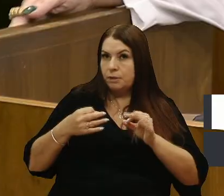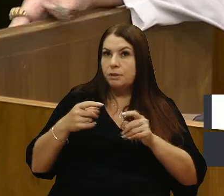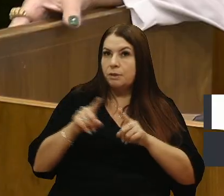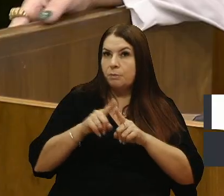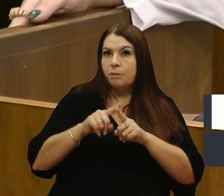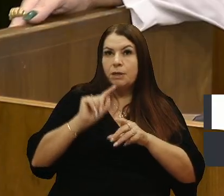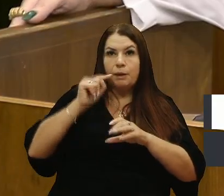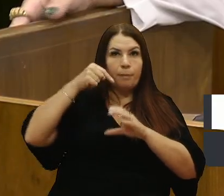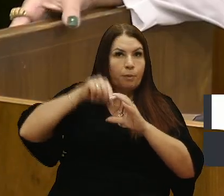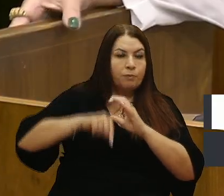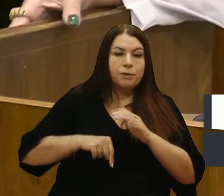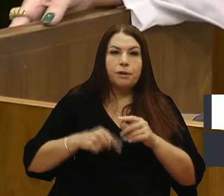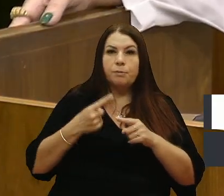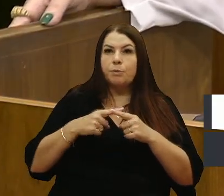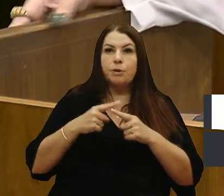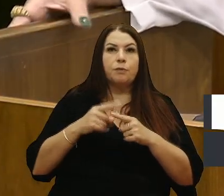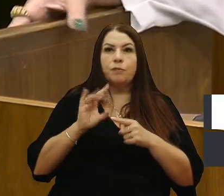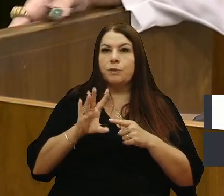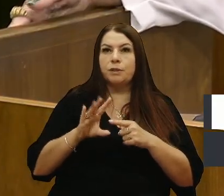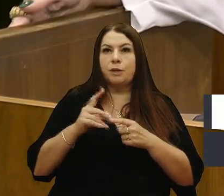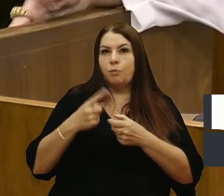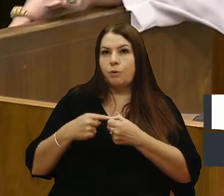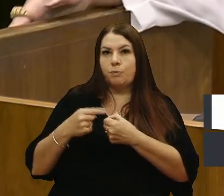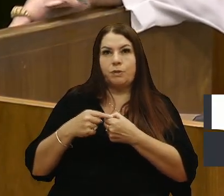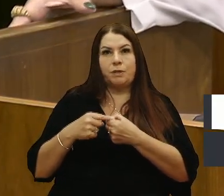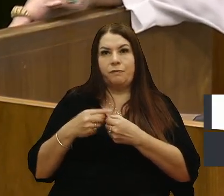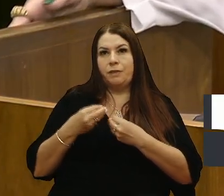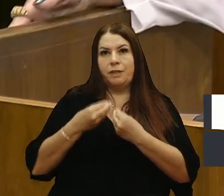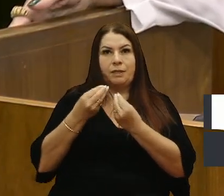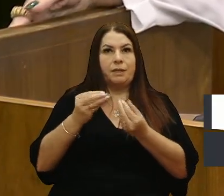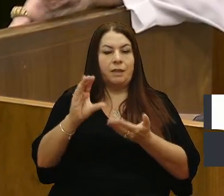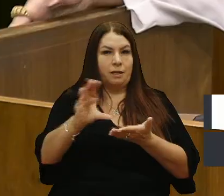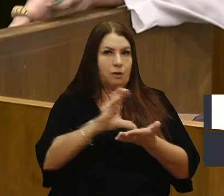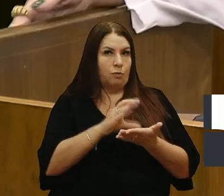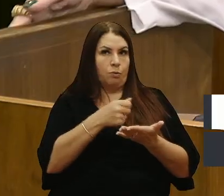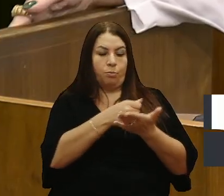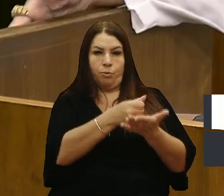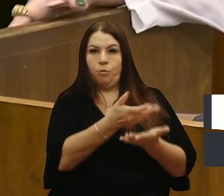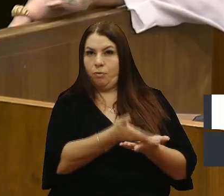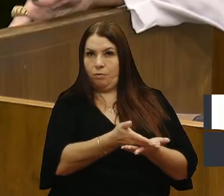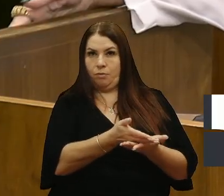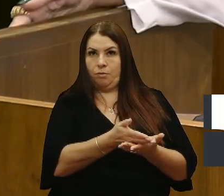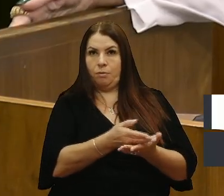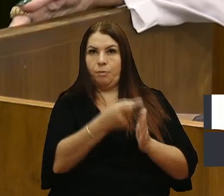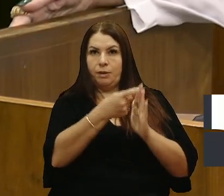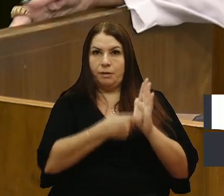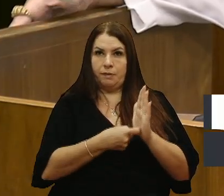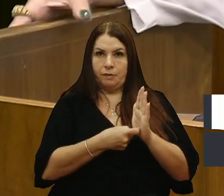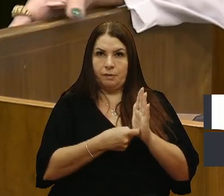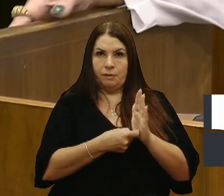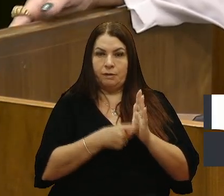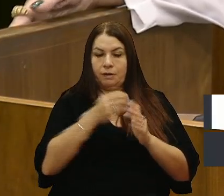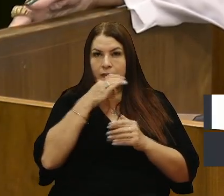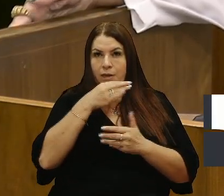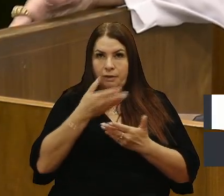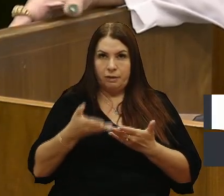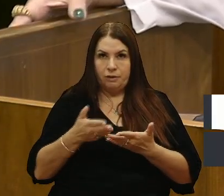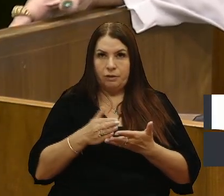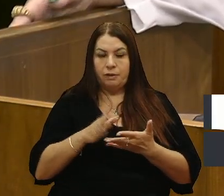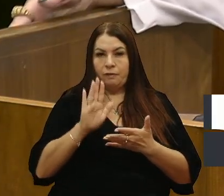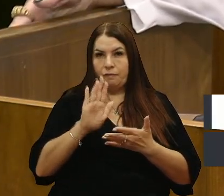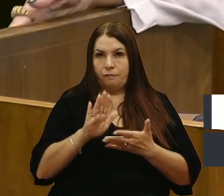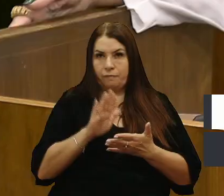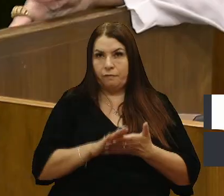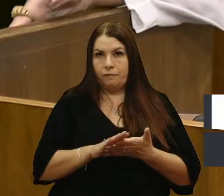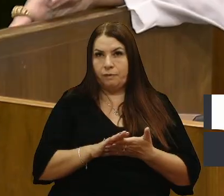que aprofundar, porque não vai ser o município que vai dar subsídio para a tarifa em Caxias do Sul